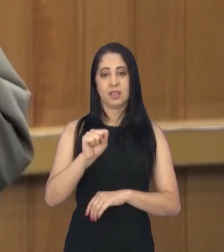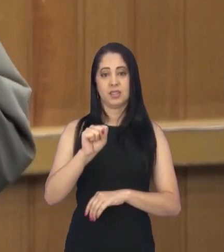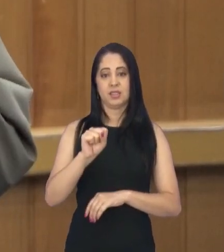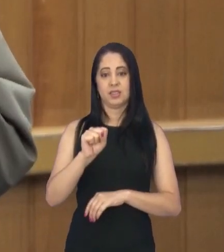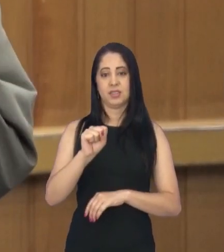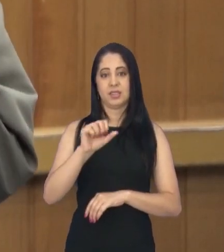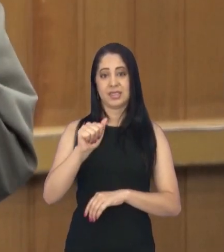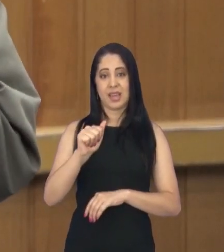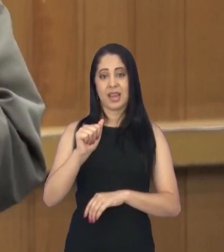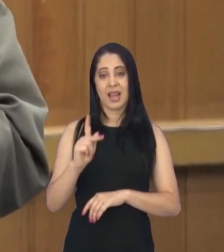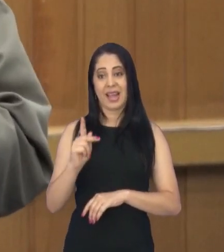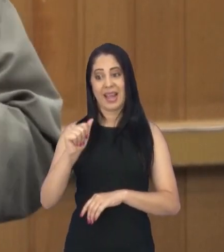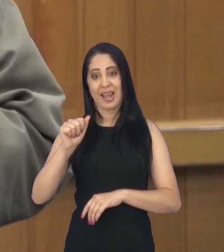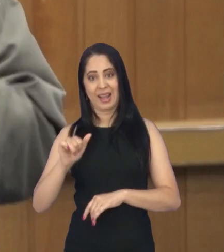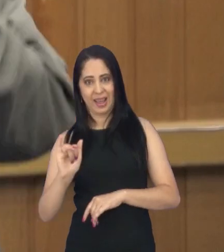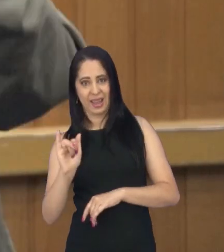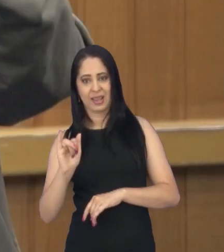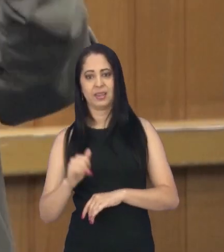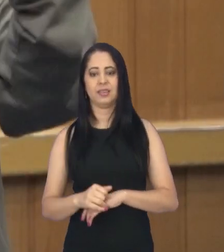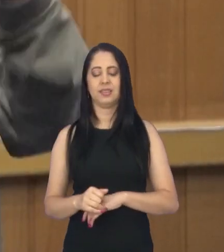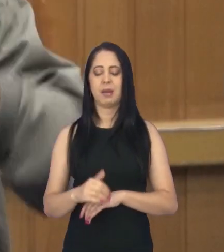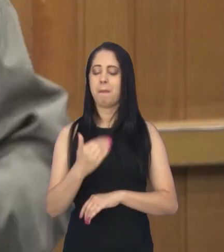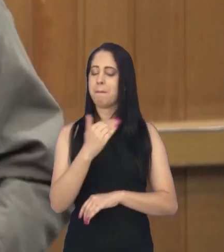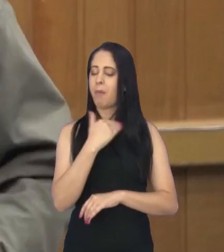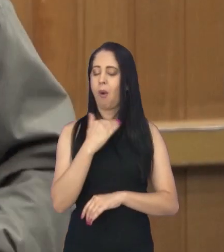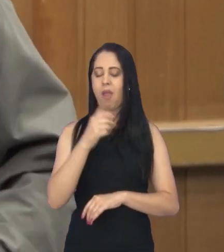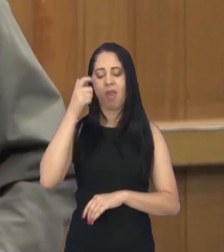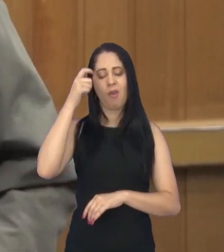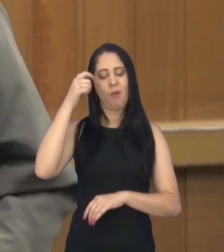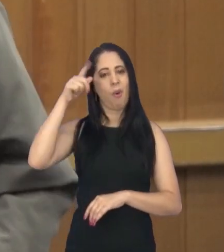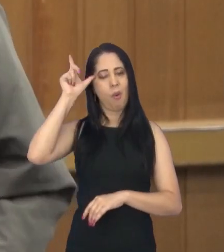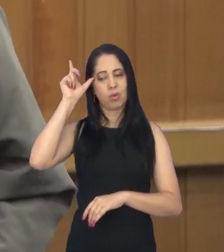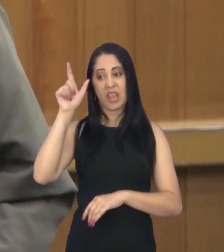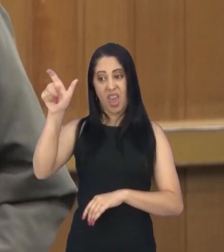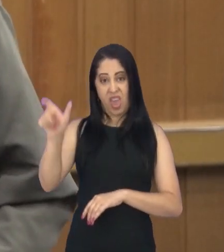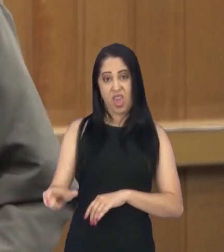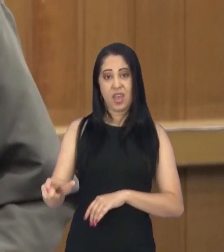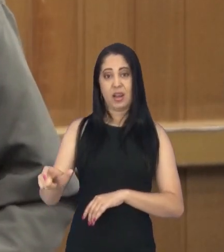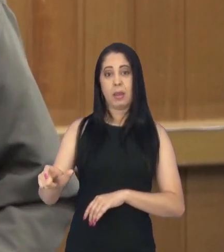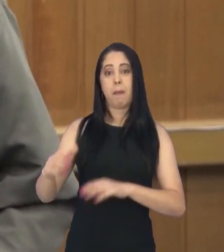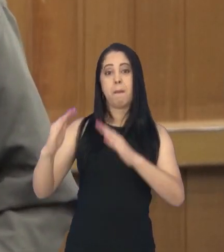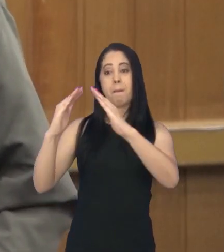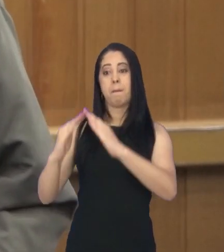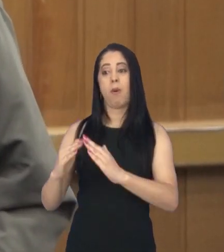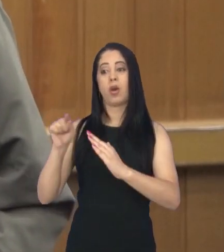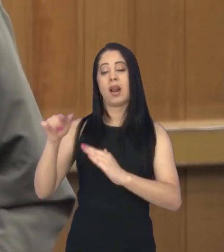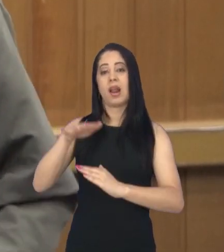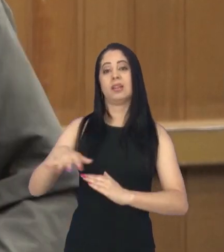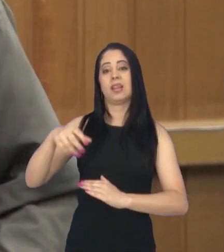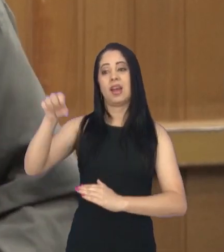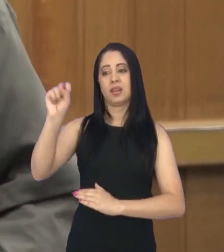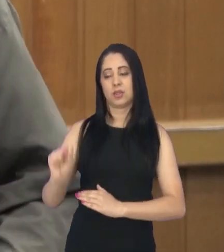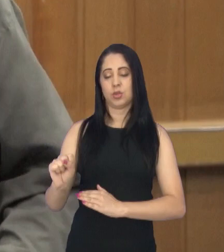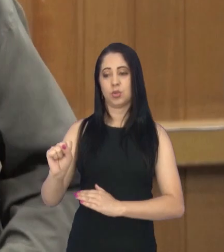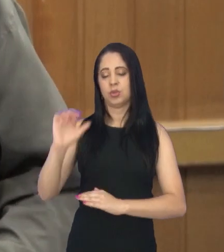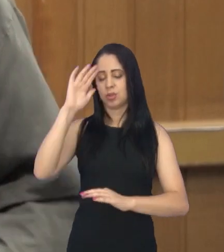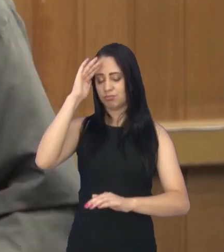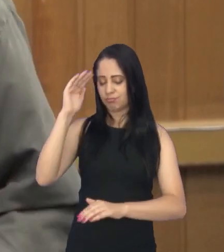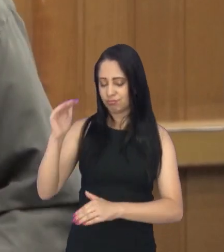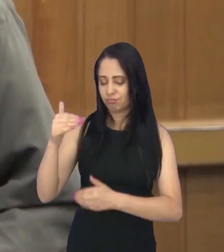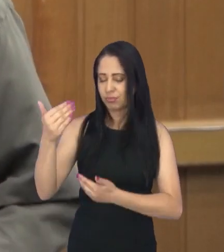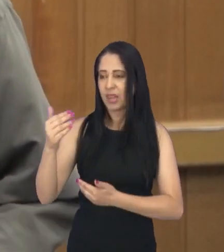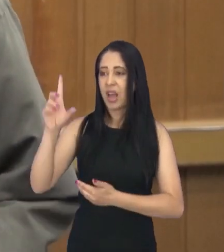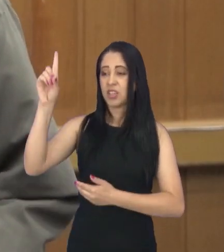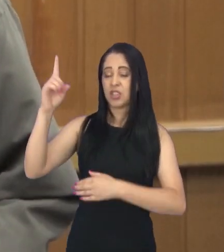Laulindo Sasaki, faleceu ontem, morador lá da região sul. Então a nossa homenagem aí, que Deus conforte o coração de